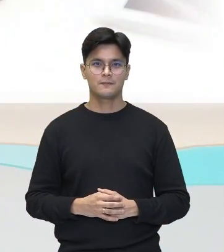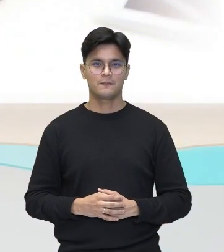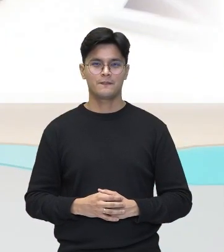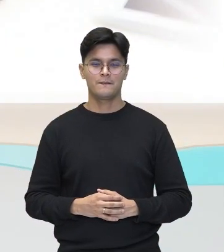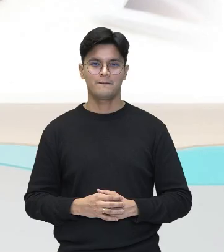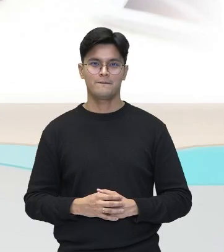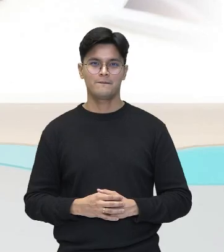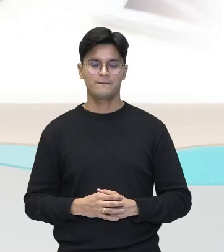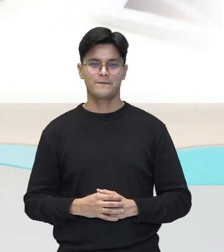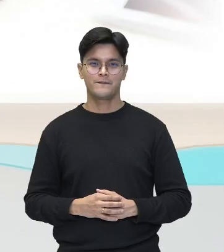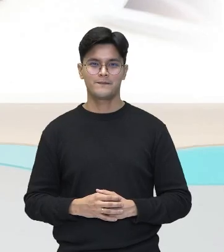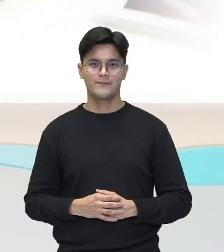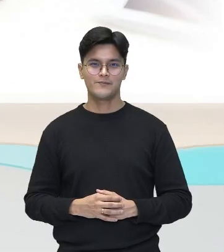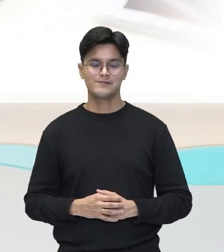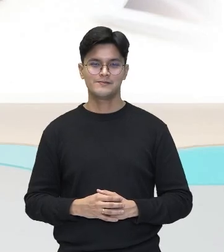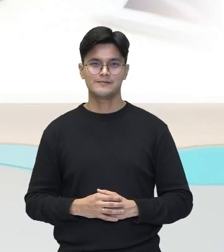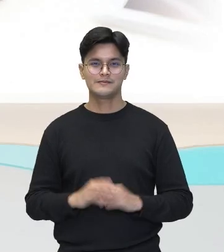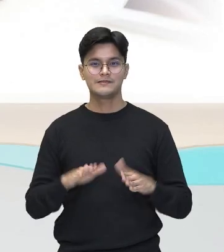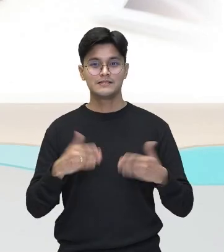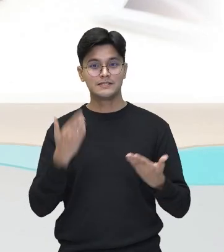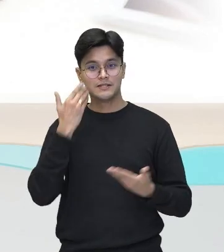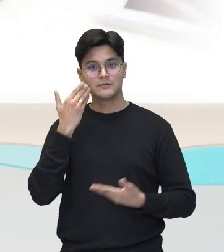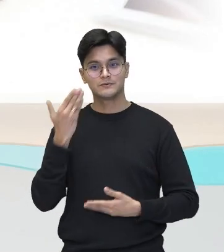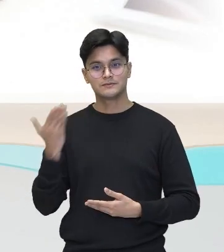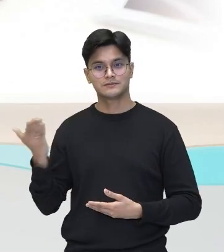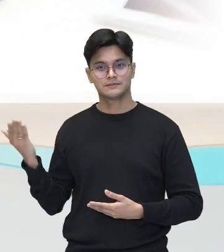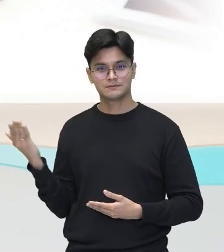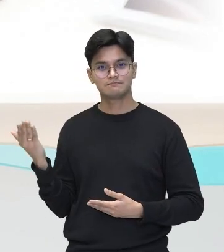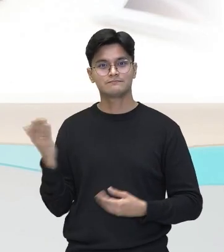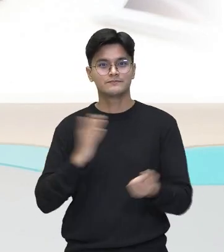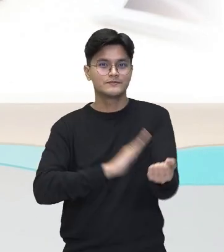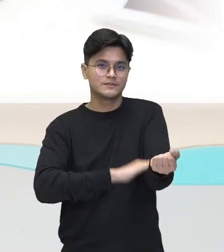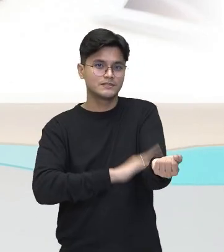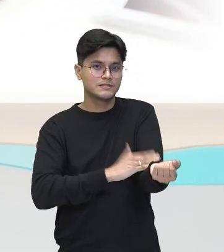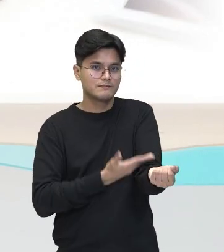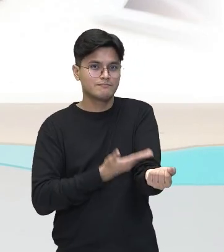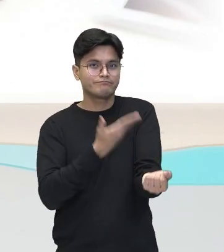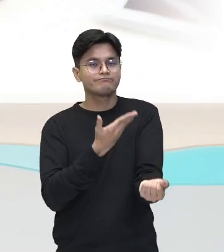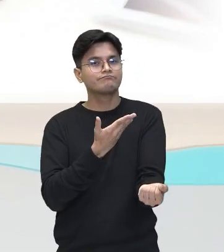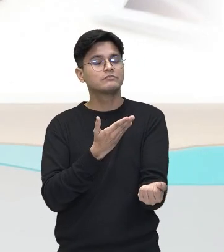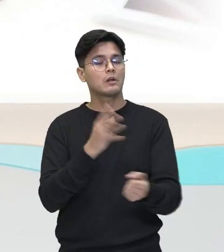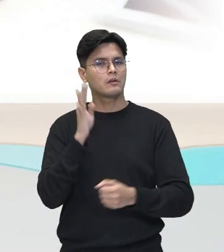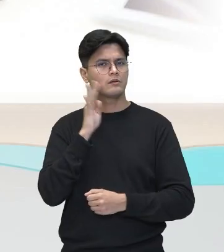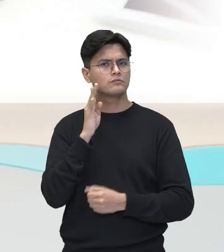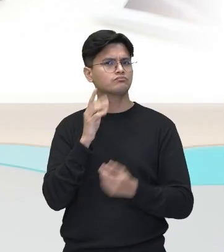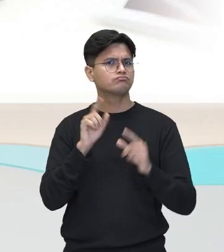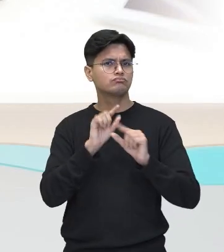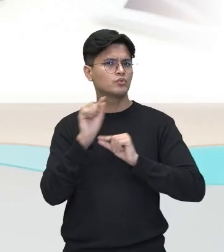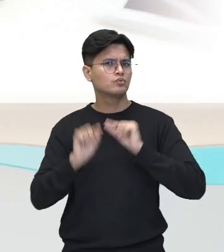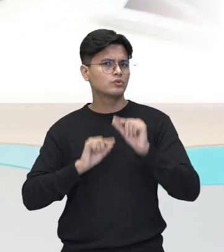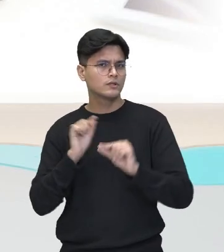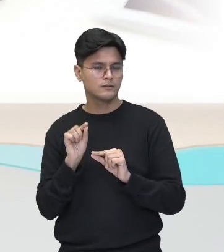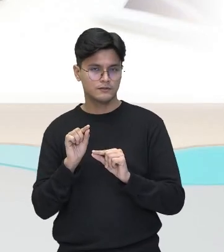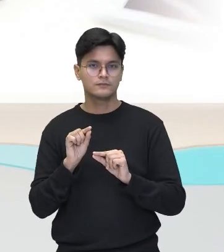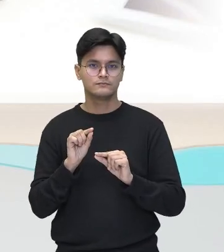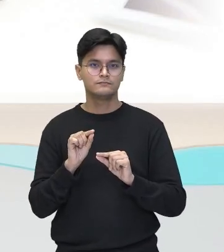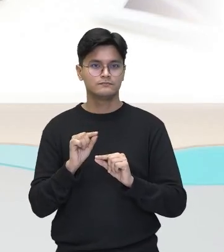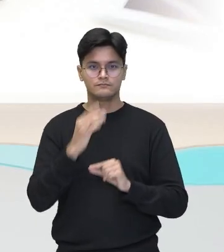Então tá aí, né? Hipertensão arterial, legal, né? O que é hipertensão arterial?